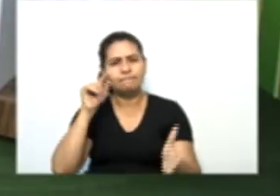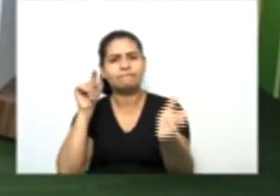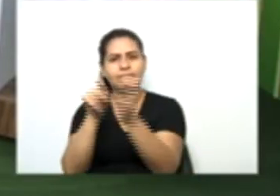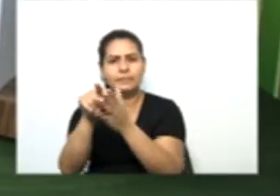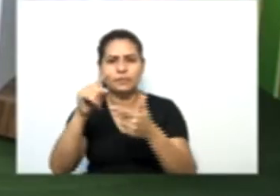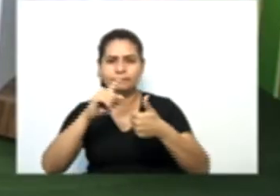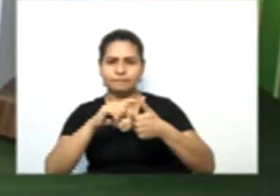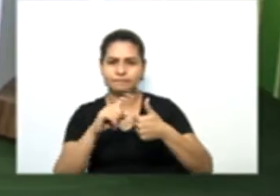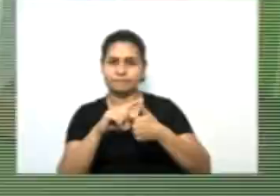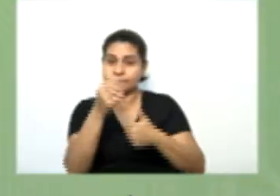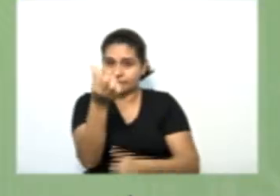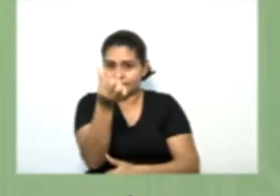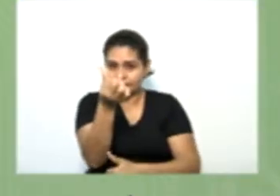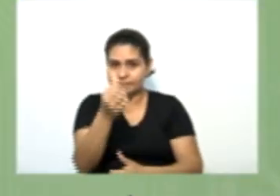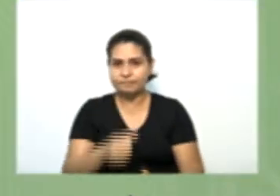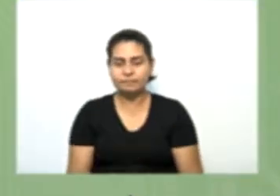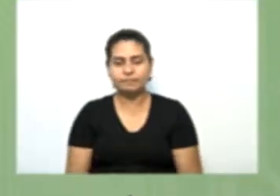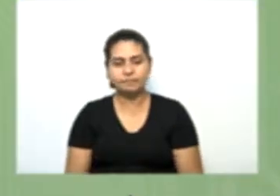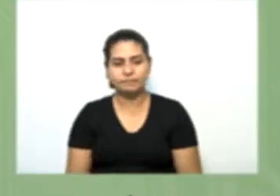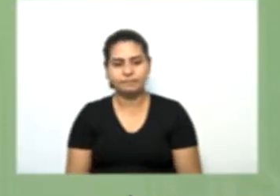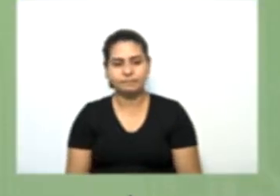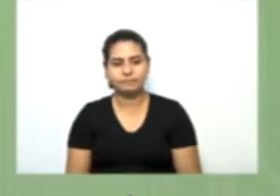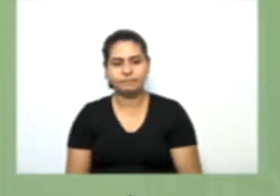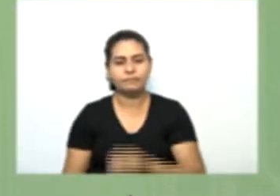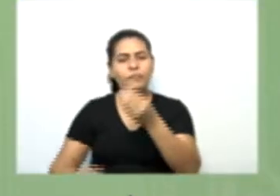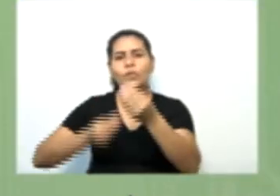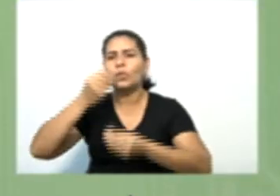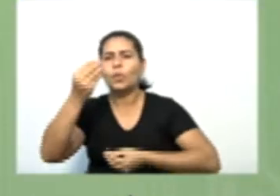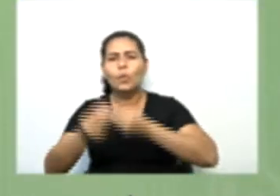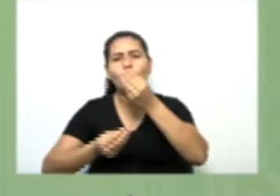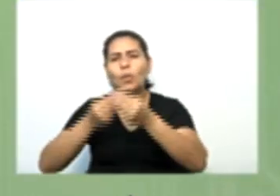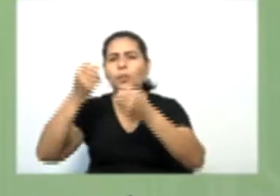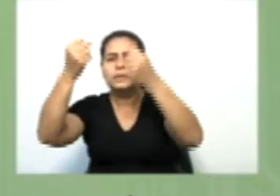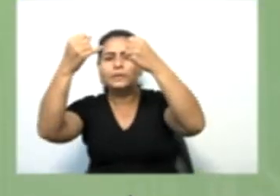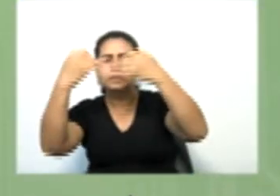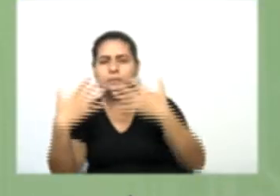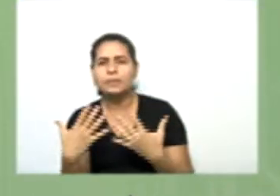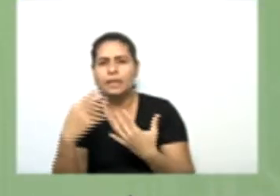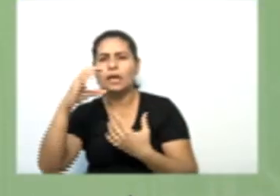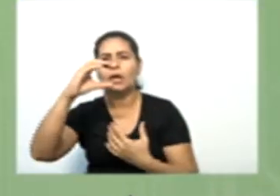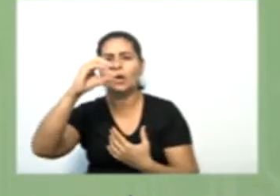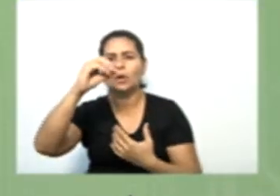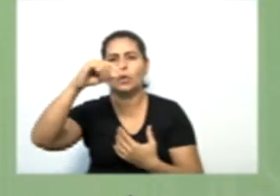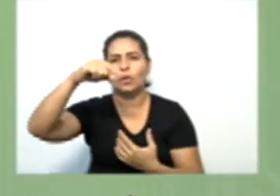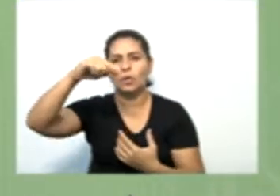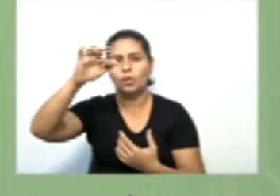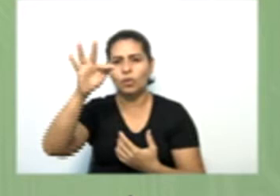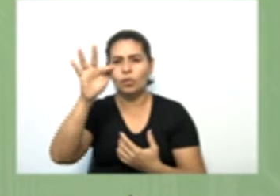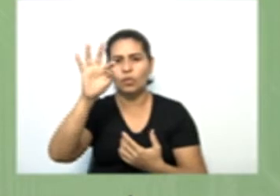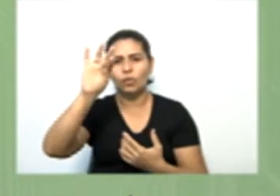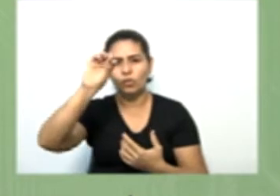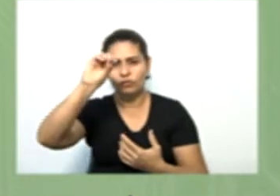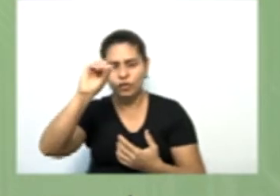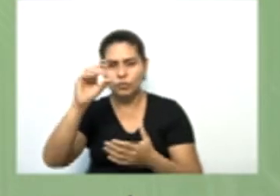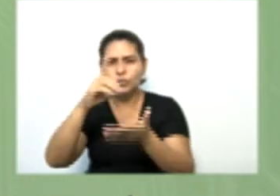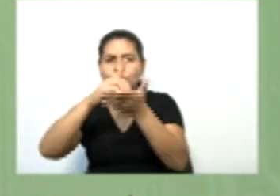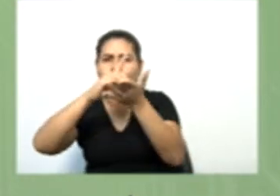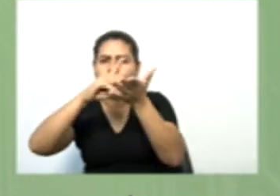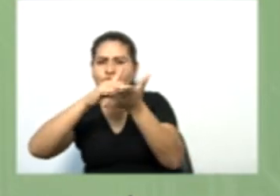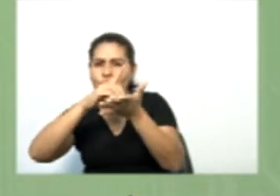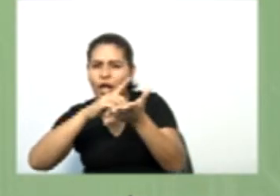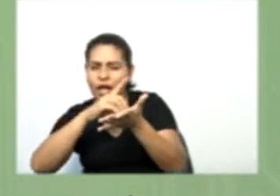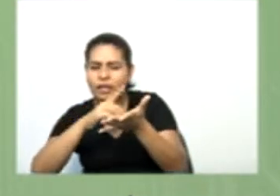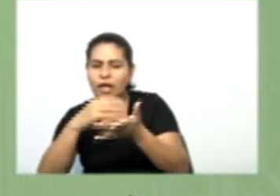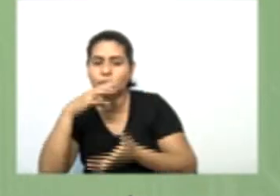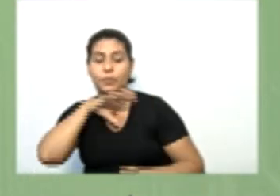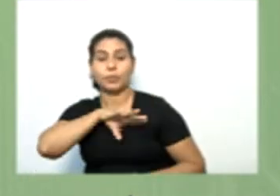Vamos, pergunta 6. Vamos lá. Como é definido conflito no dicionário da língua portuguesa? Então, se a gente